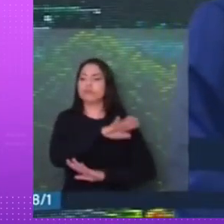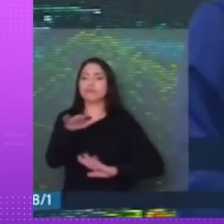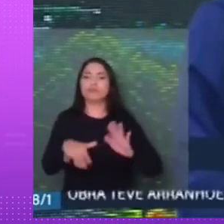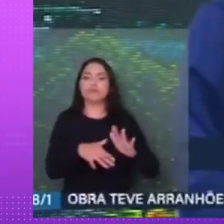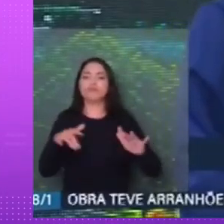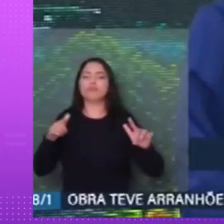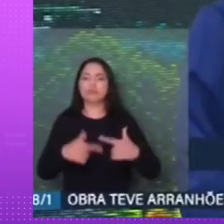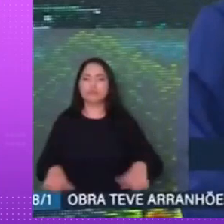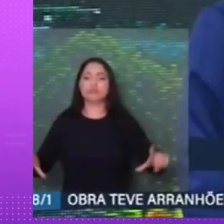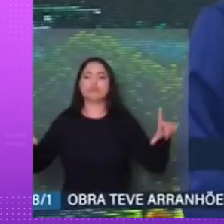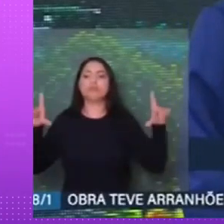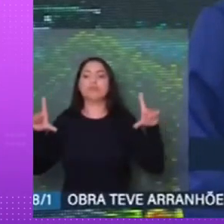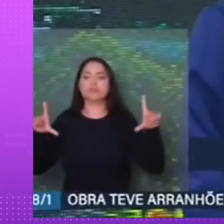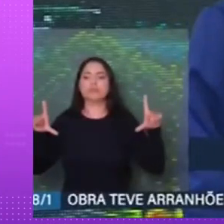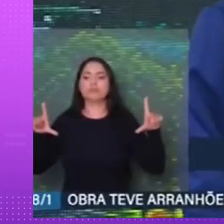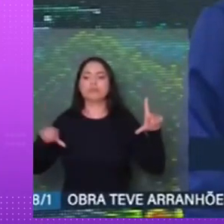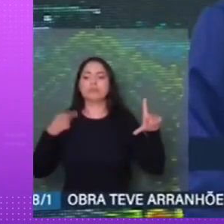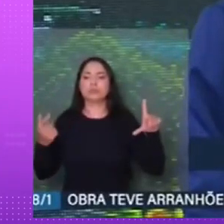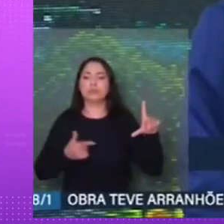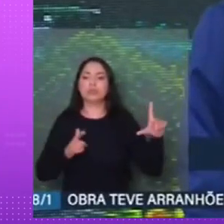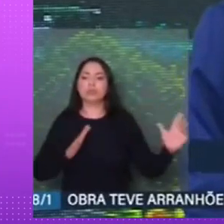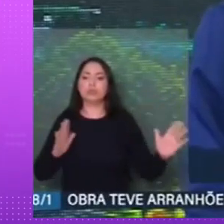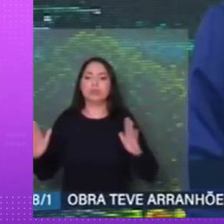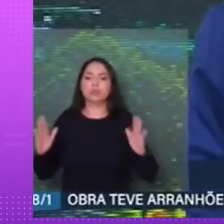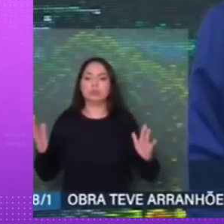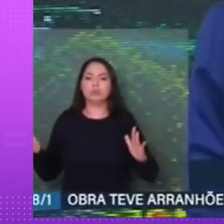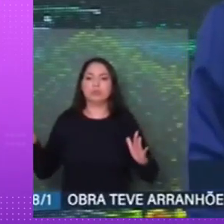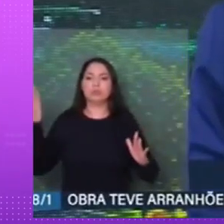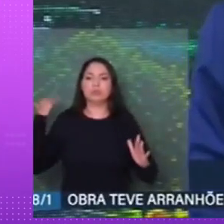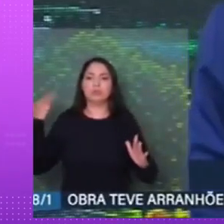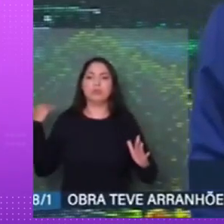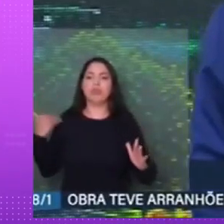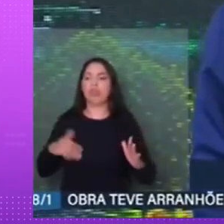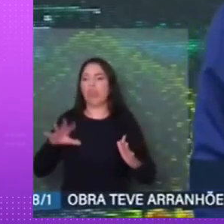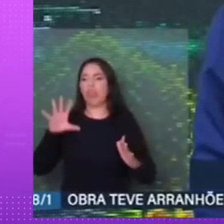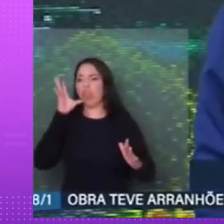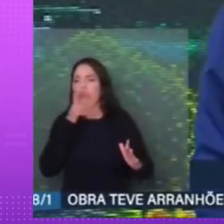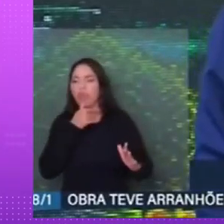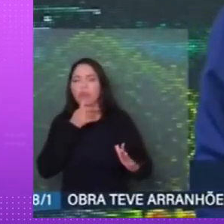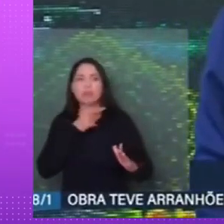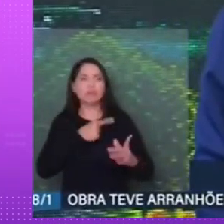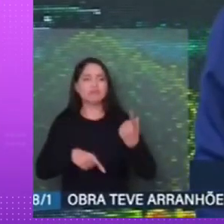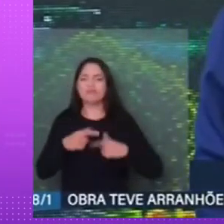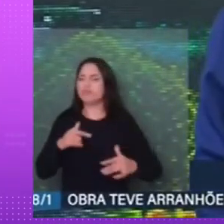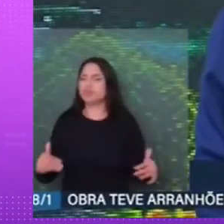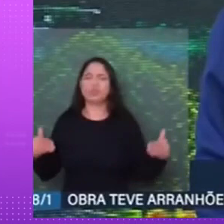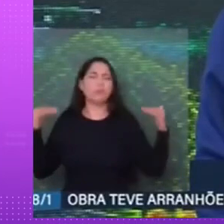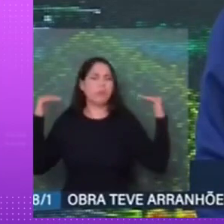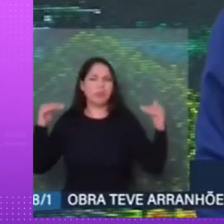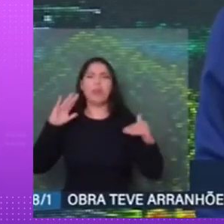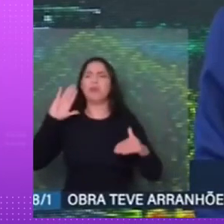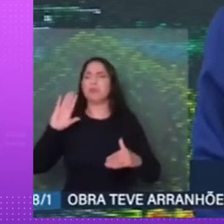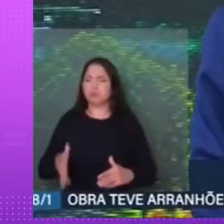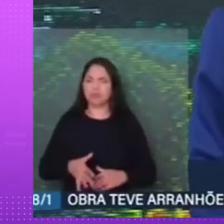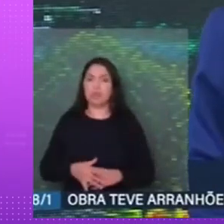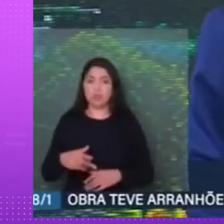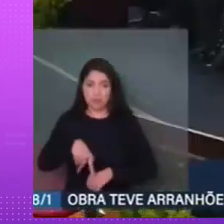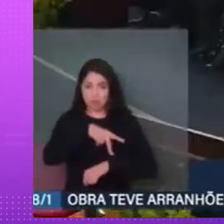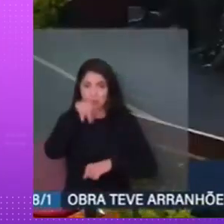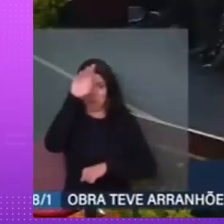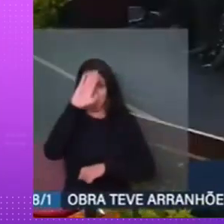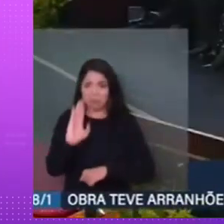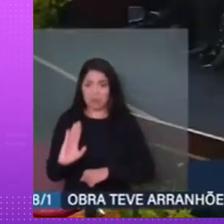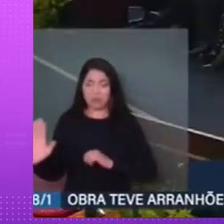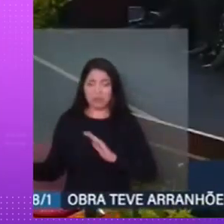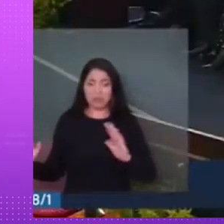de resistência contra uma tentativa de golpe orquestrada pela extrema-direita e que aconteceu lá em Brasília. Os atos são comandados